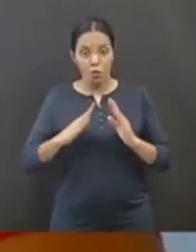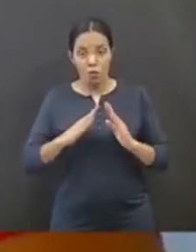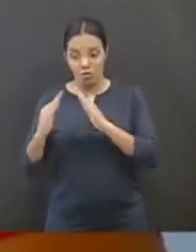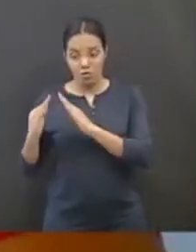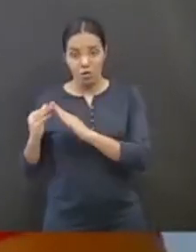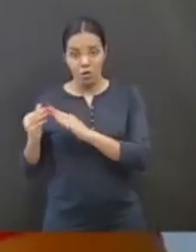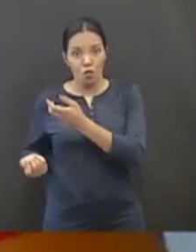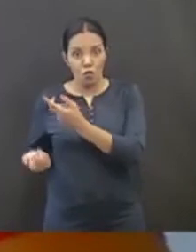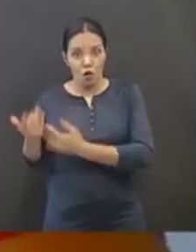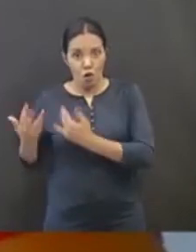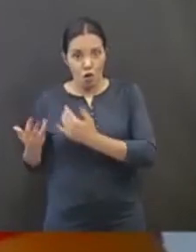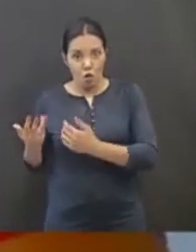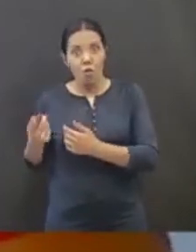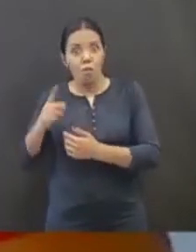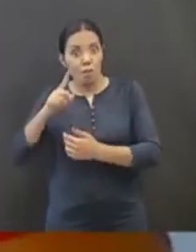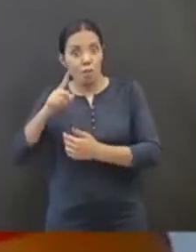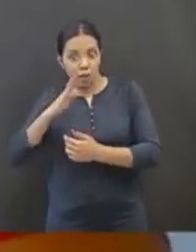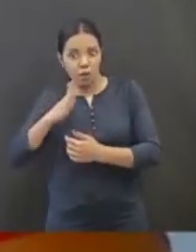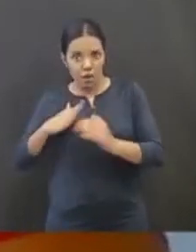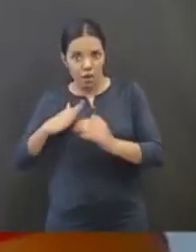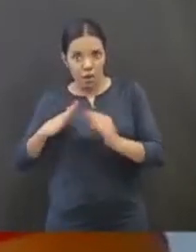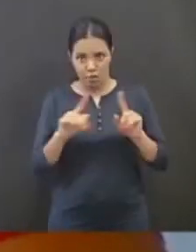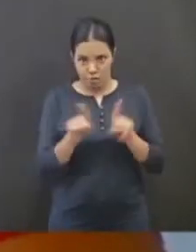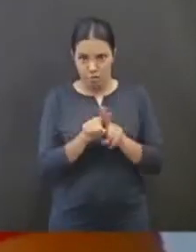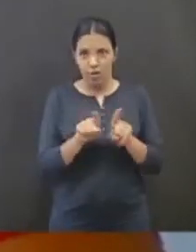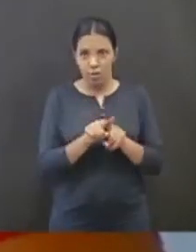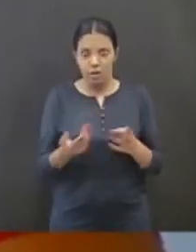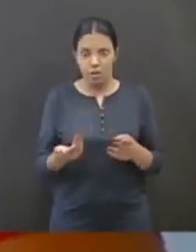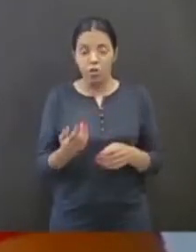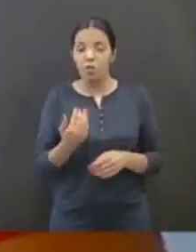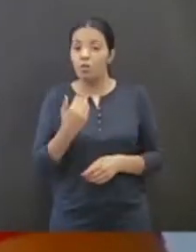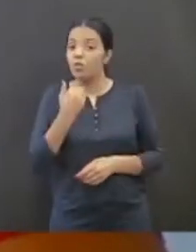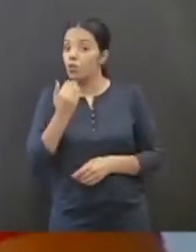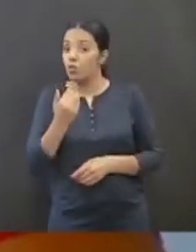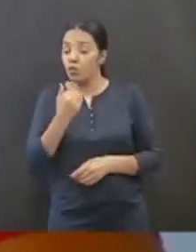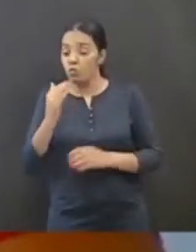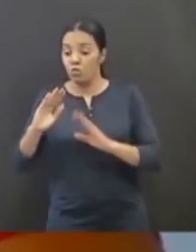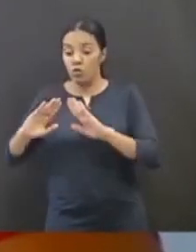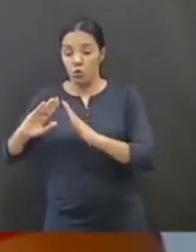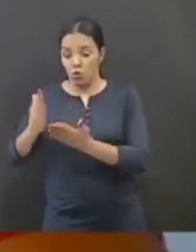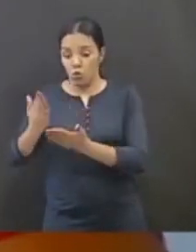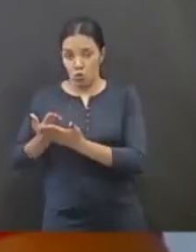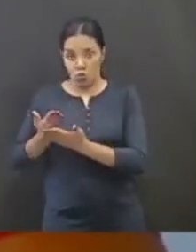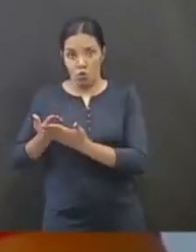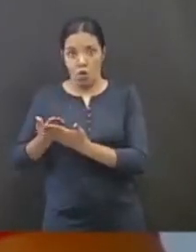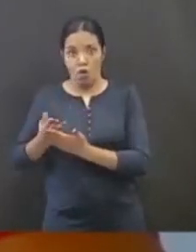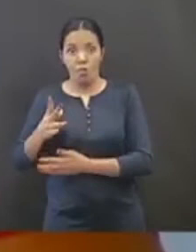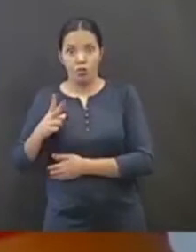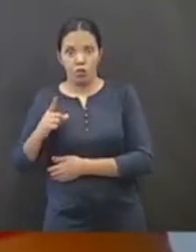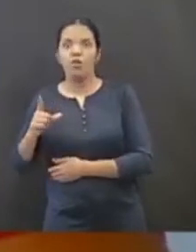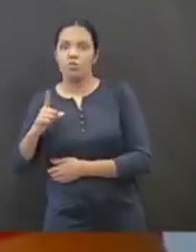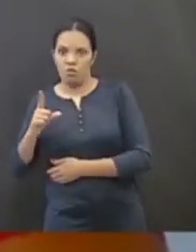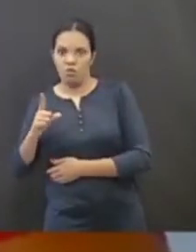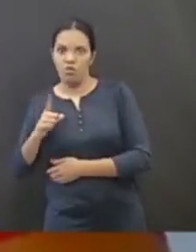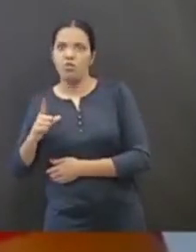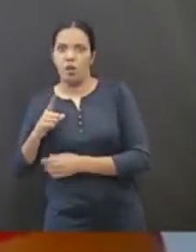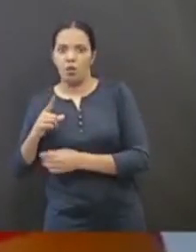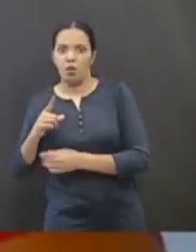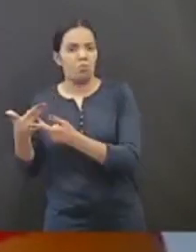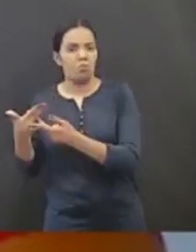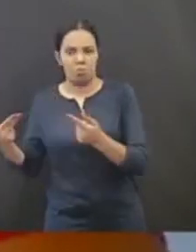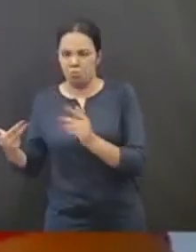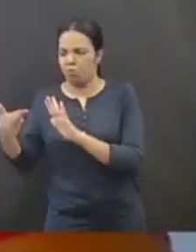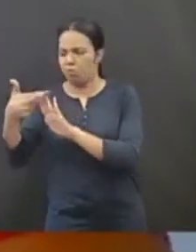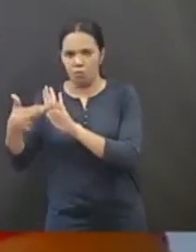está em risco. Não adianta uma escola ter um protocolo e a escola do outro irmão, a escola do primo, a escola